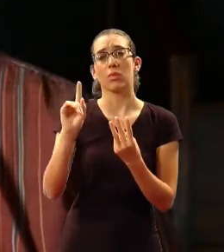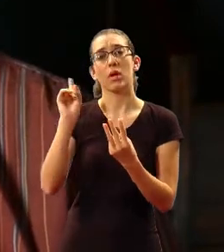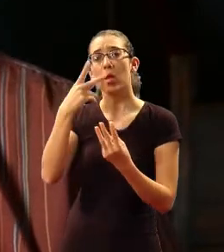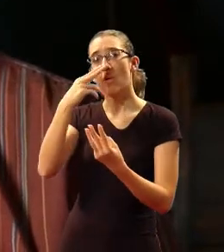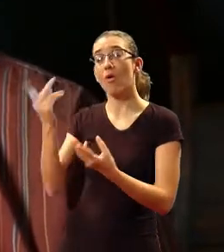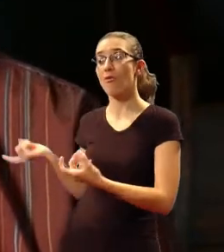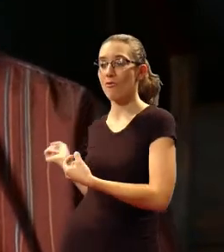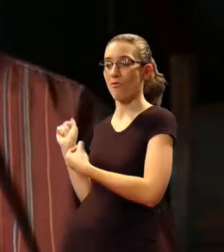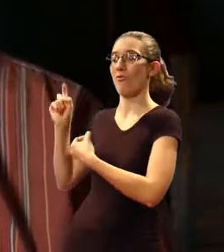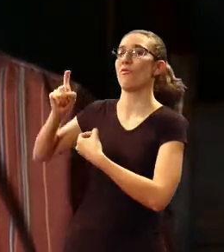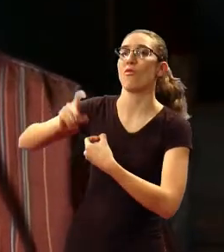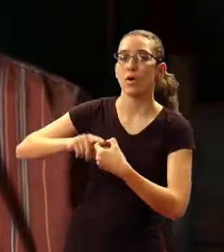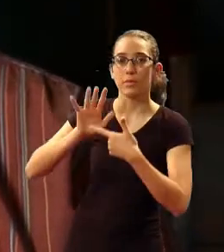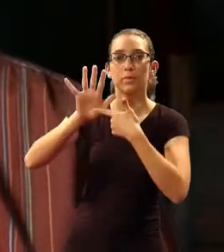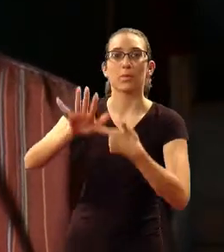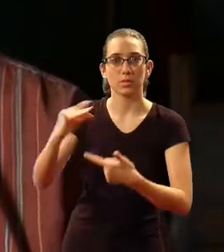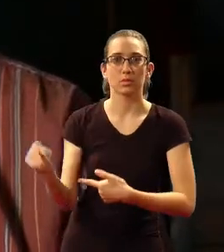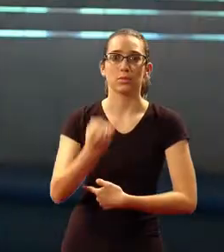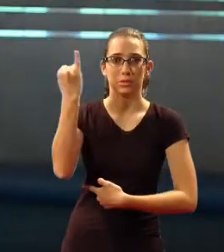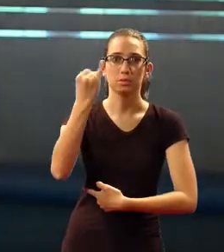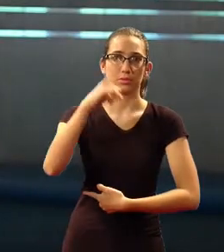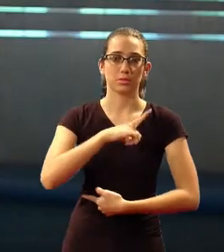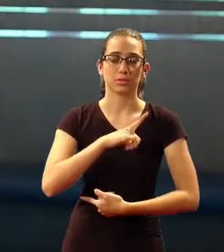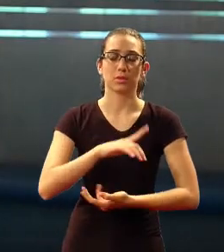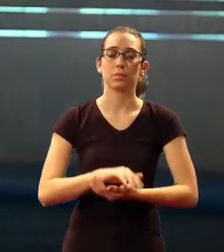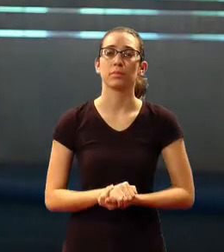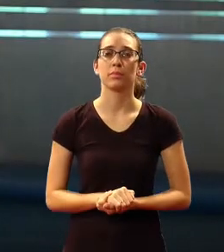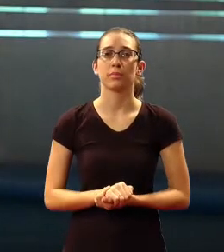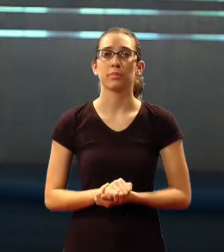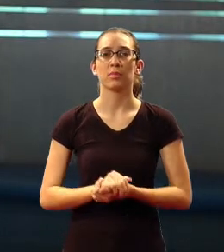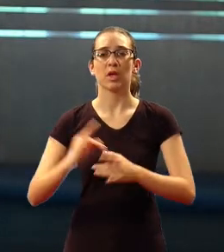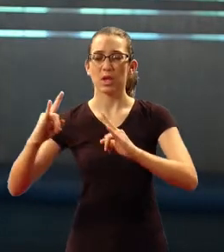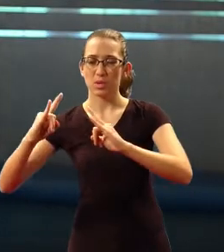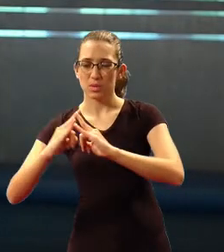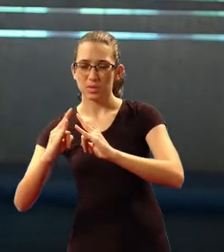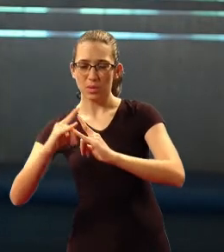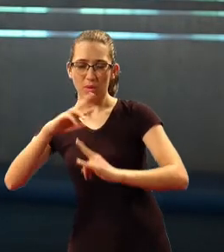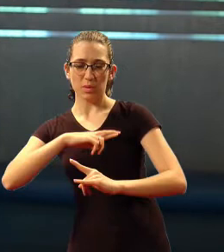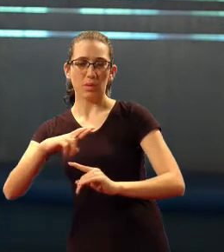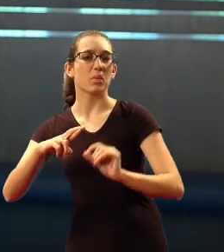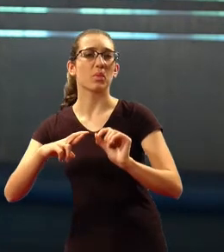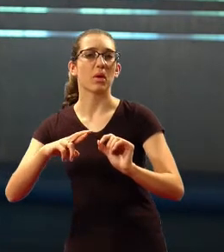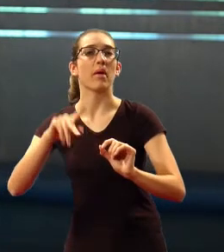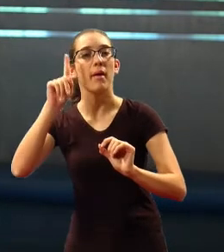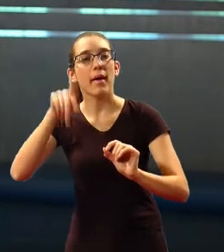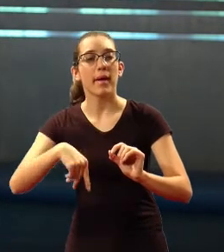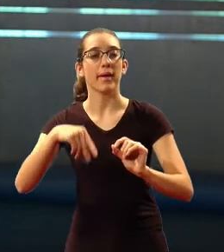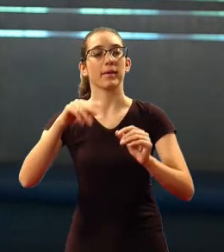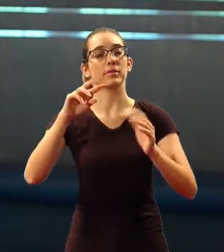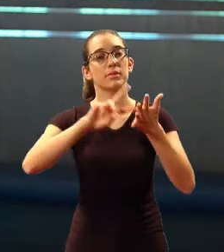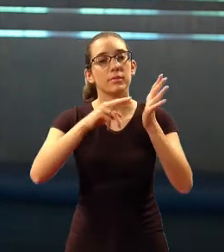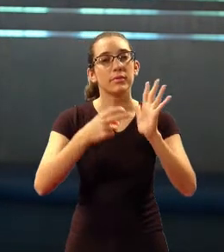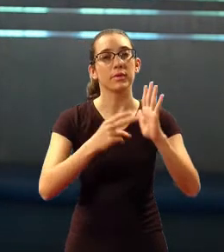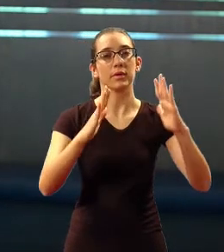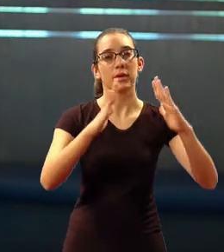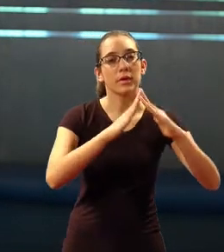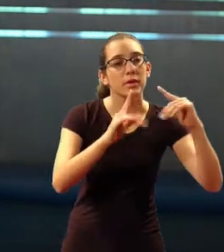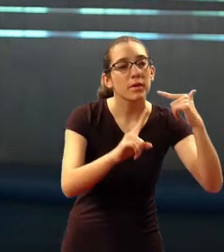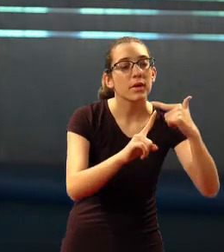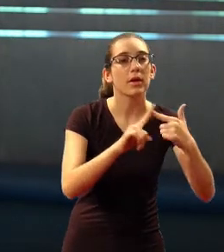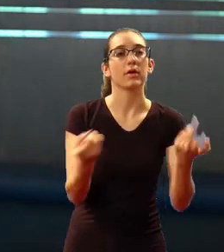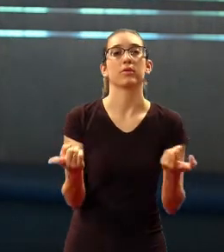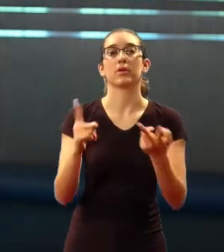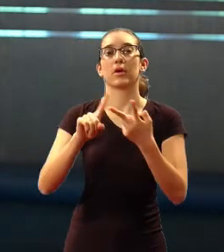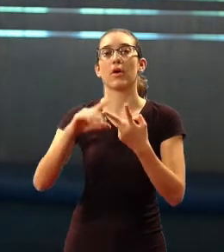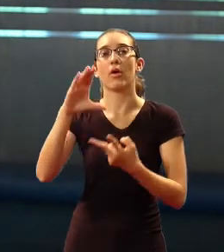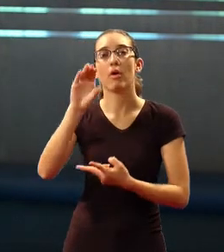eles são simplesmente recolocados no seu lugar. As instituições religiosas, aqui eu me refiro à igreja,